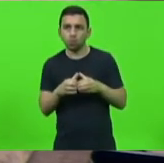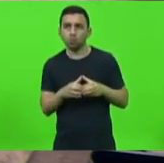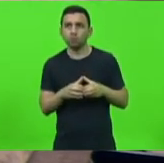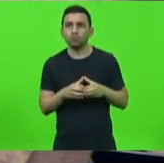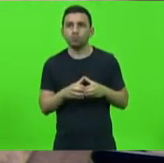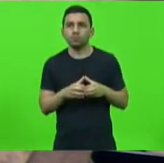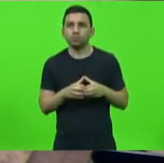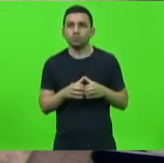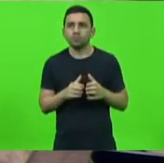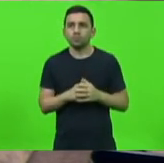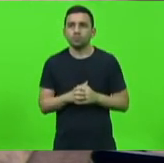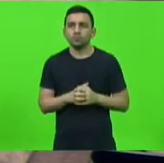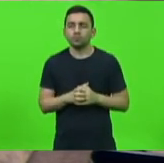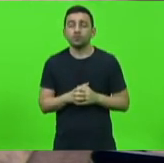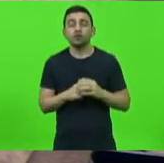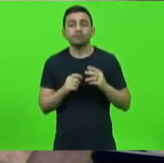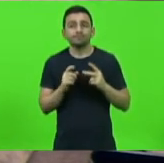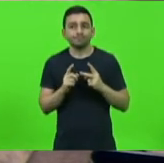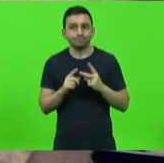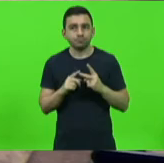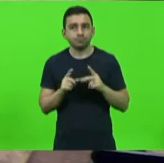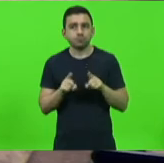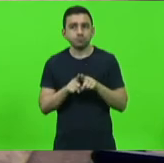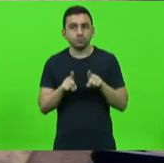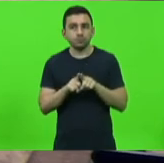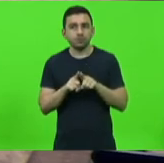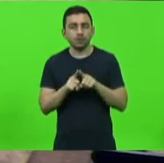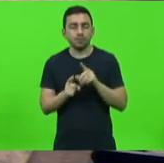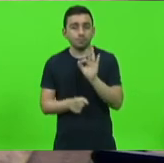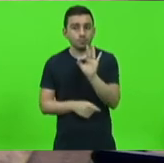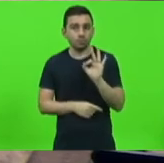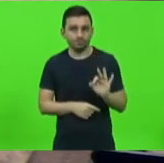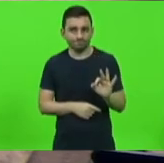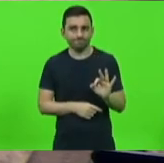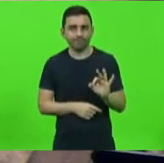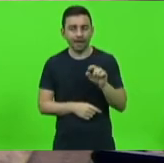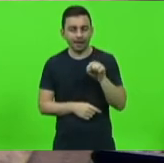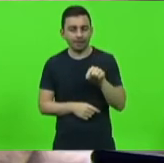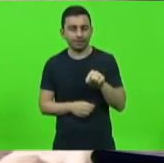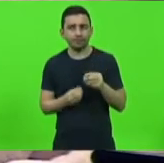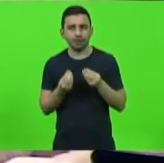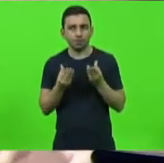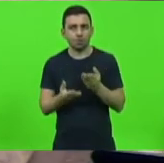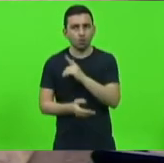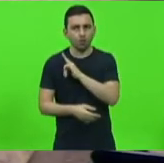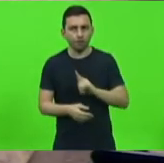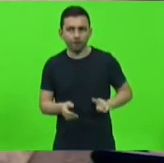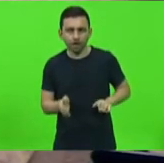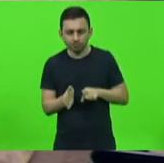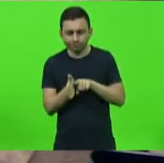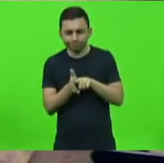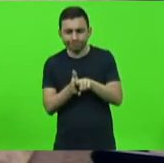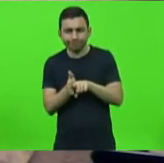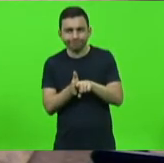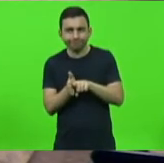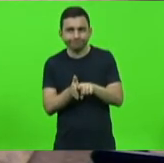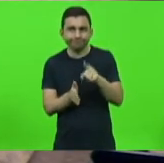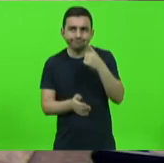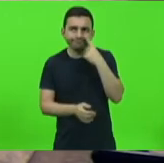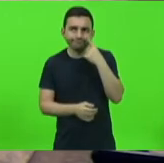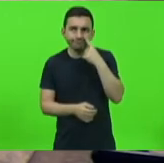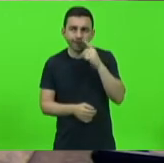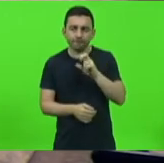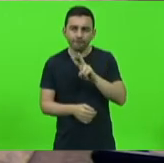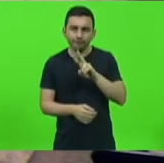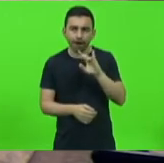Segundo, pelo percentual que está sendo dado aqui, o governo analisou se isso não vai atrapalhar